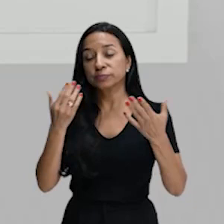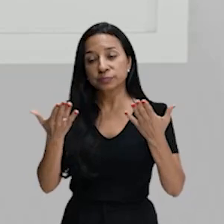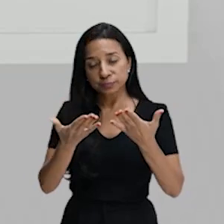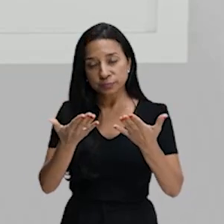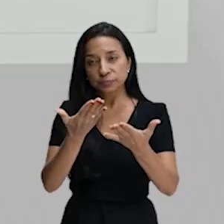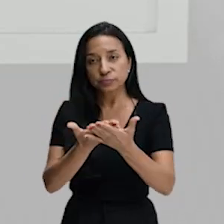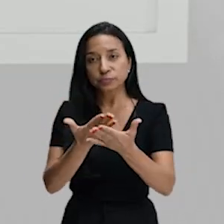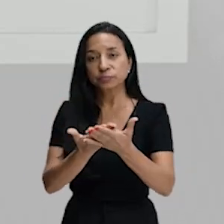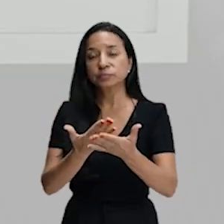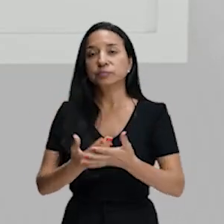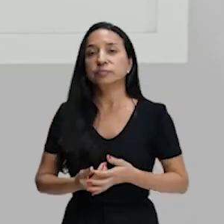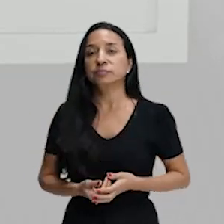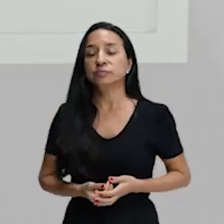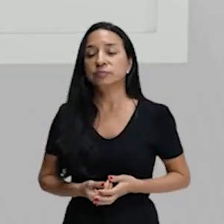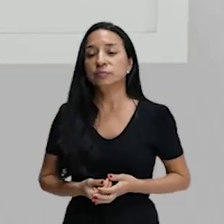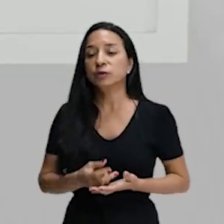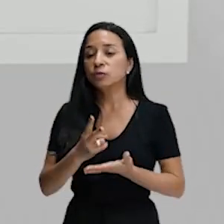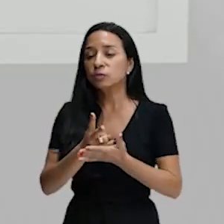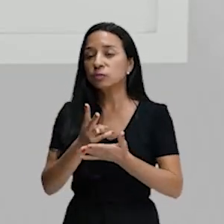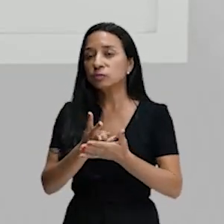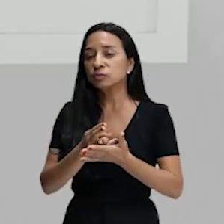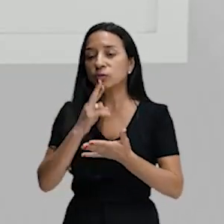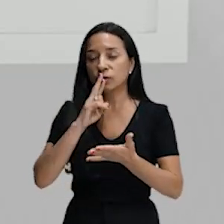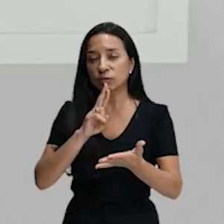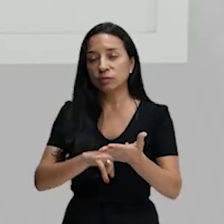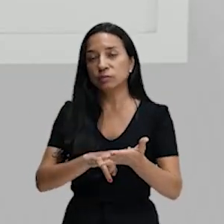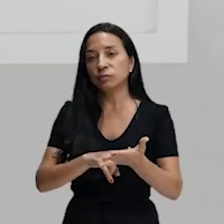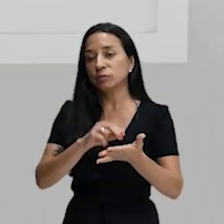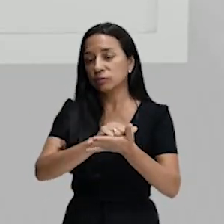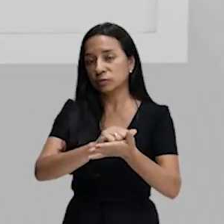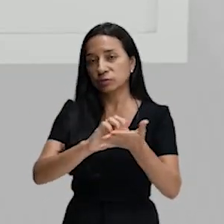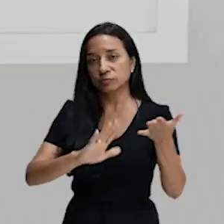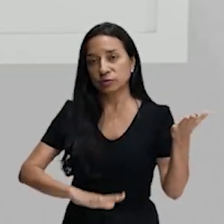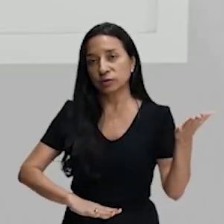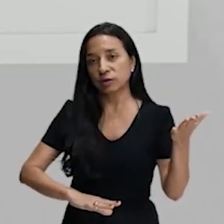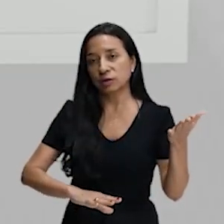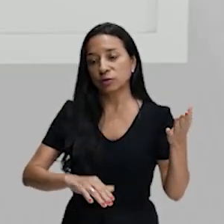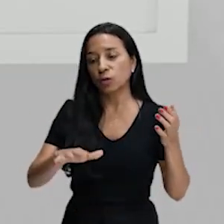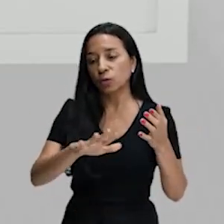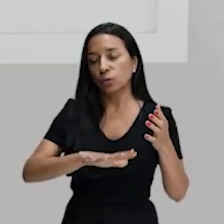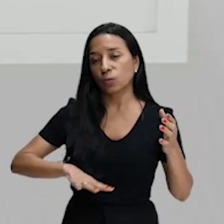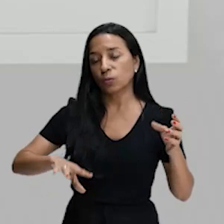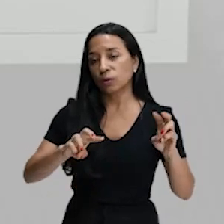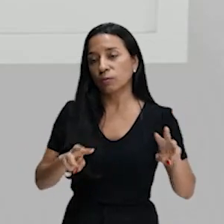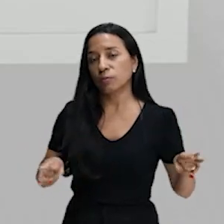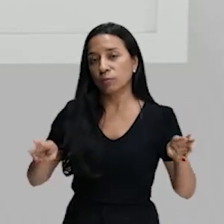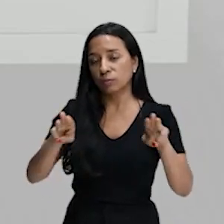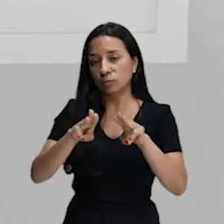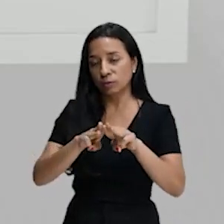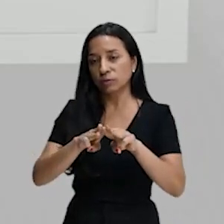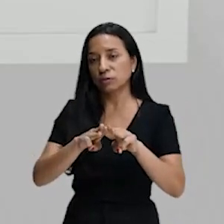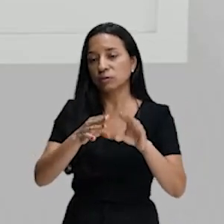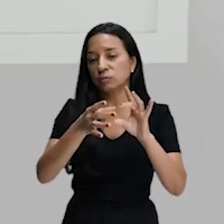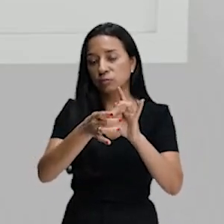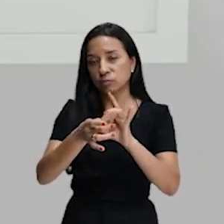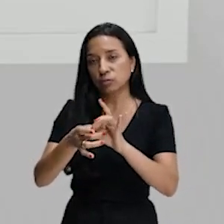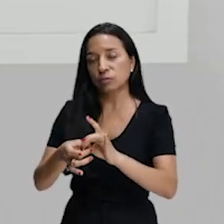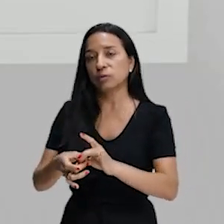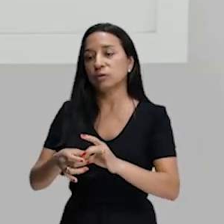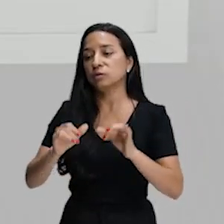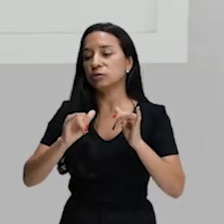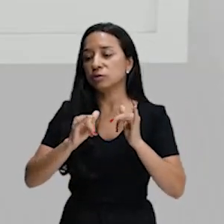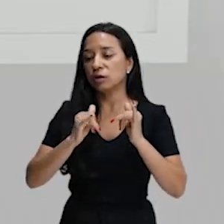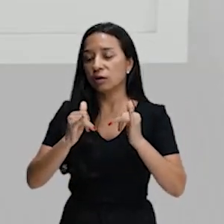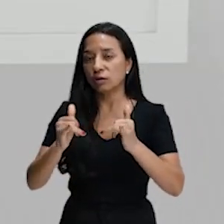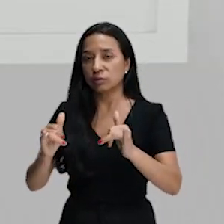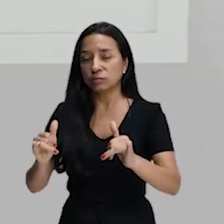hoje, nós vamos continuar respondendo exercício sobre o campo magnético gerado por uma corrente elétrica, ok? Então